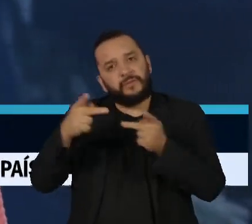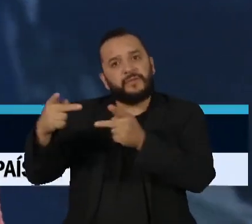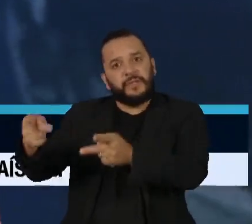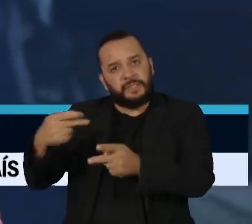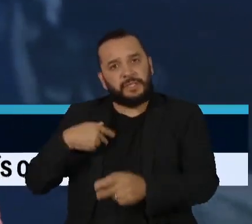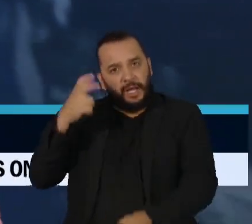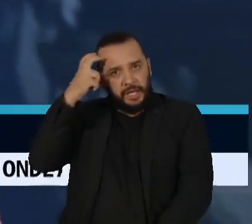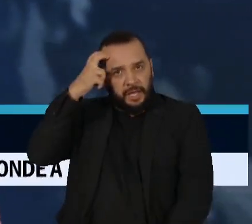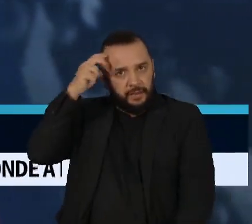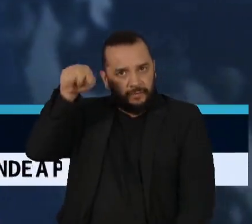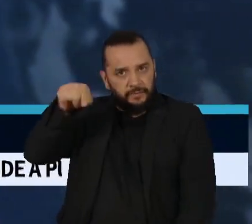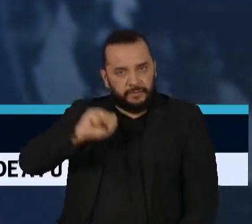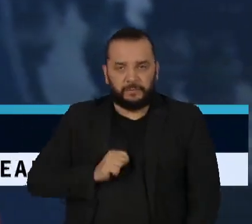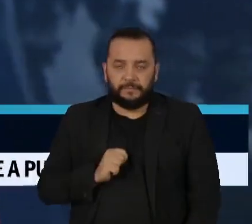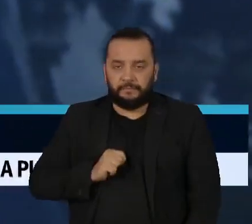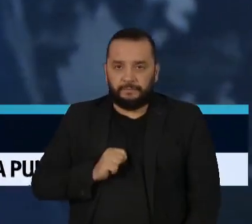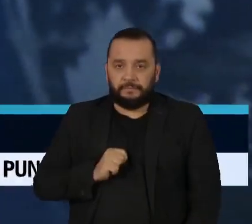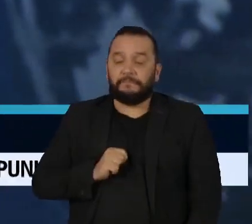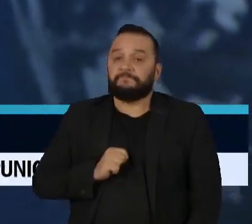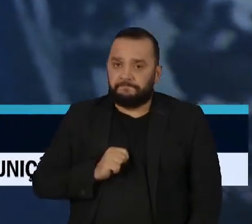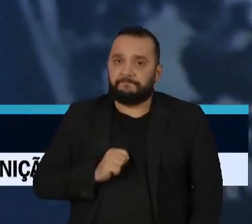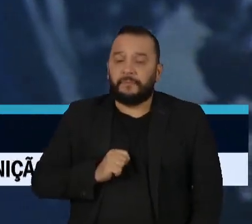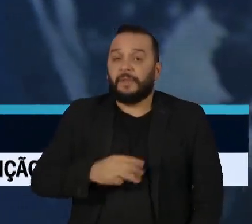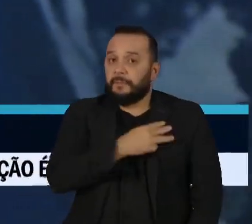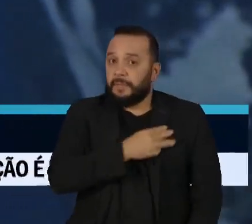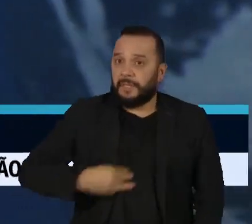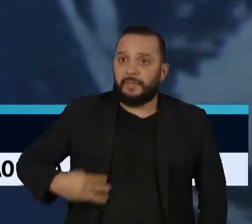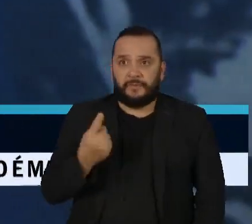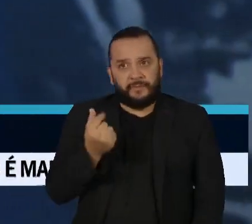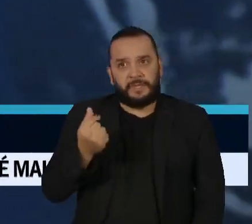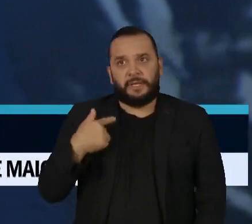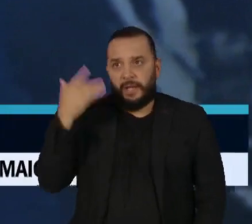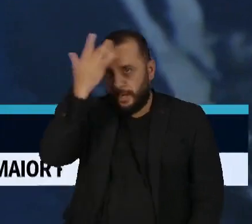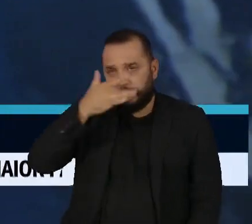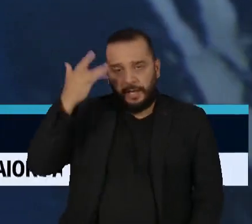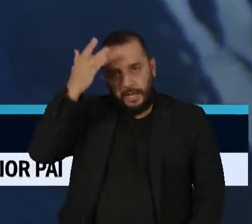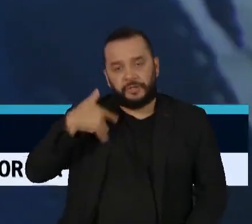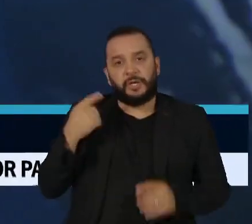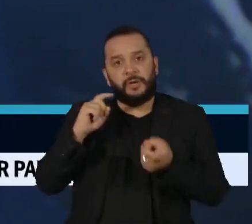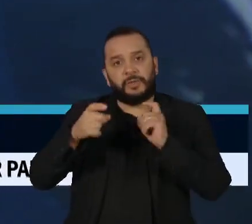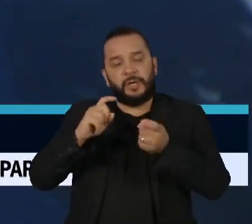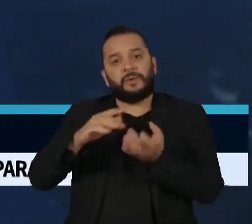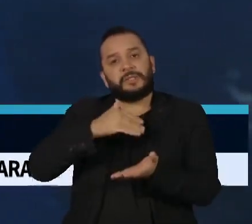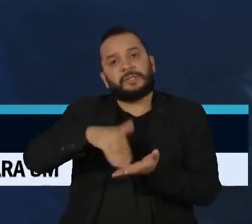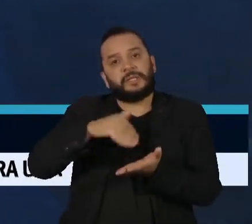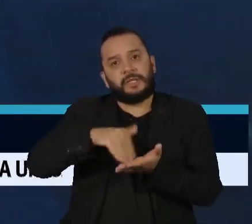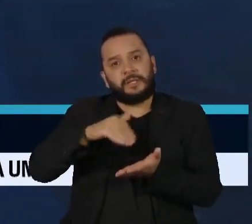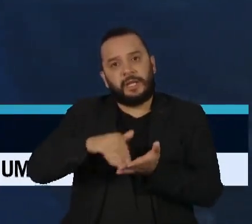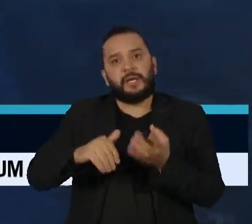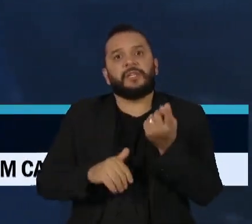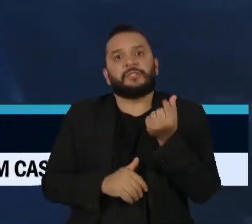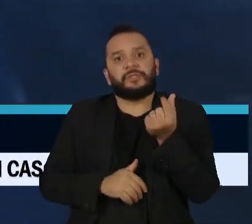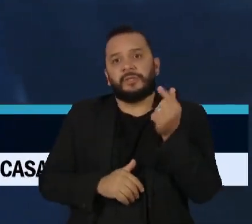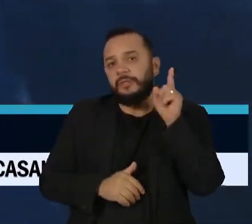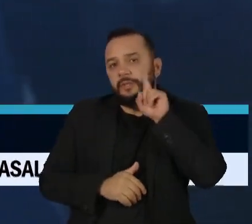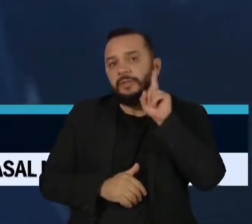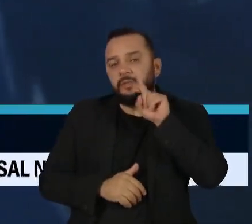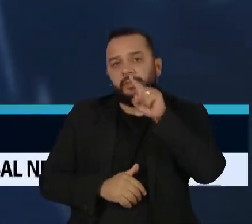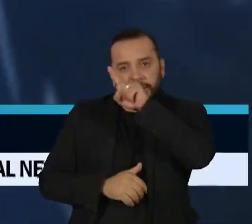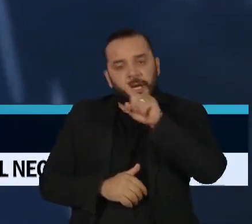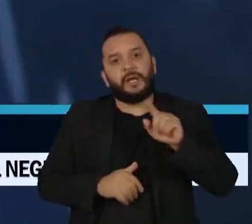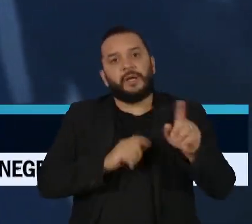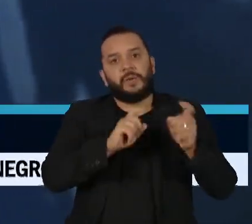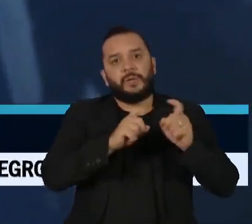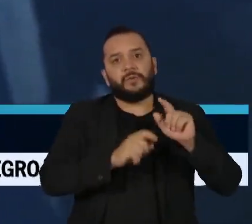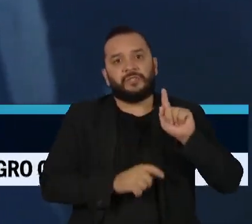O ministro da Fazenda, Fernando Haddad, se reuniu hoje com a secretária de Tesouro americano durante uma reunião do G7, que acontece no Japão. Ele afirmou